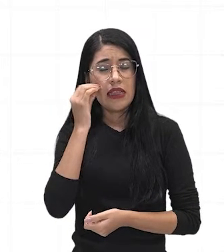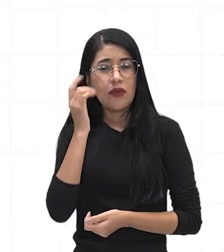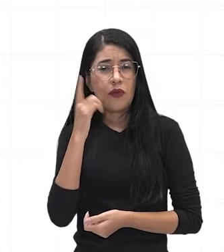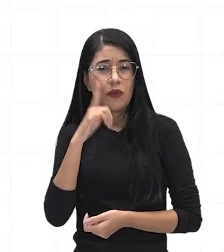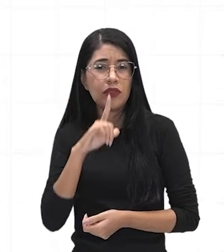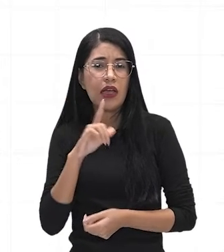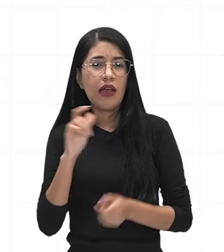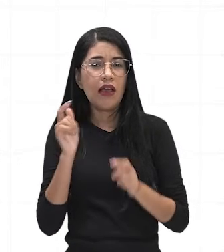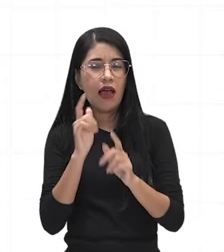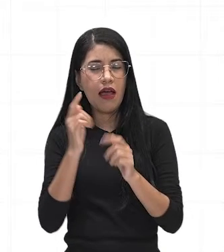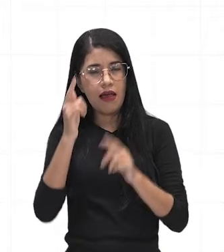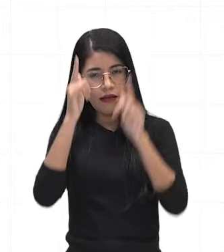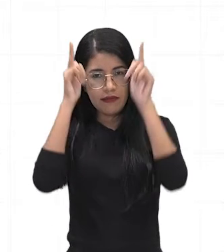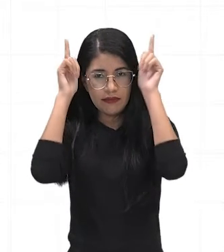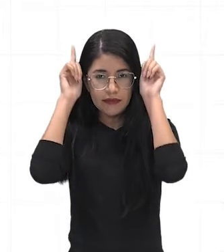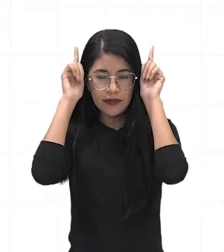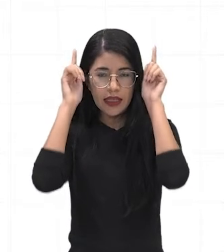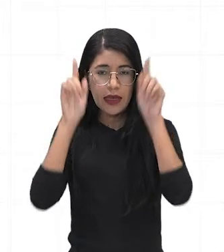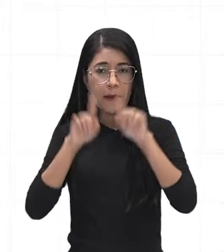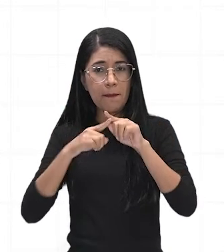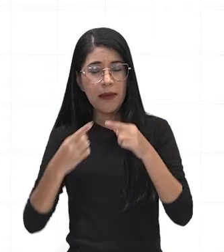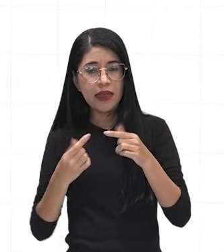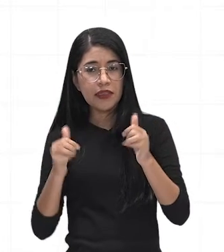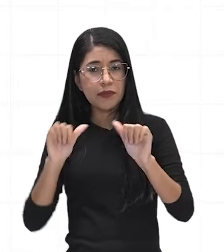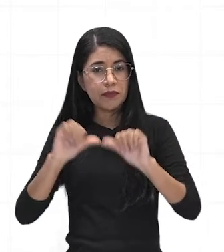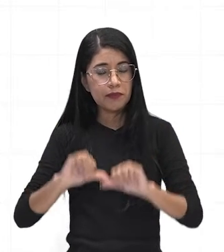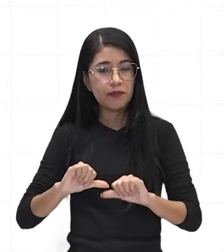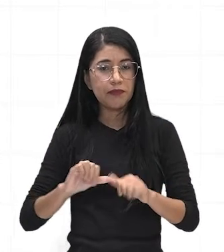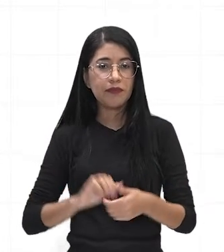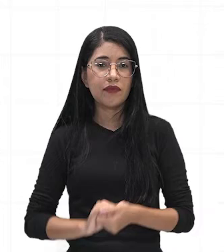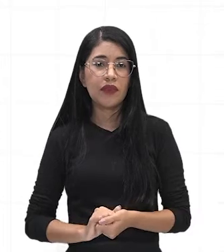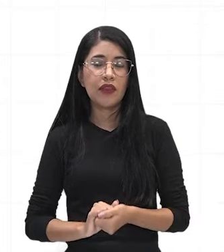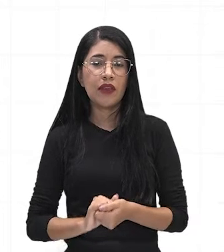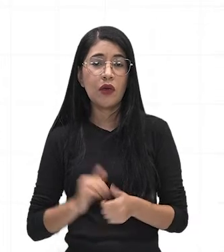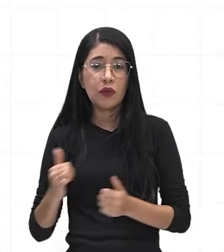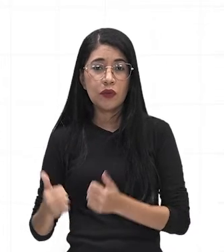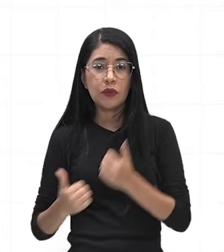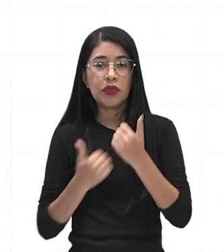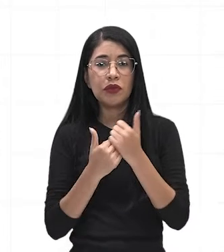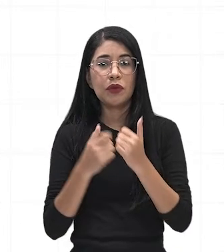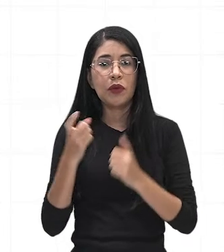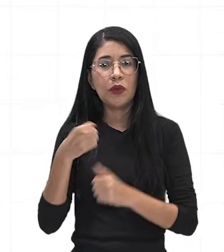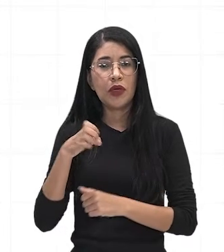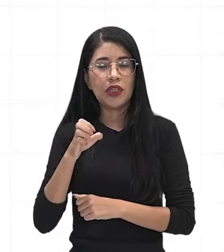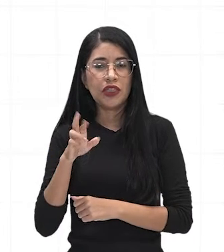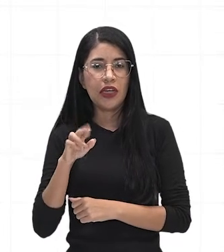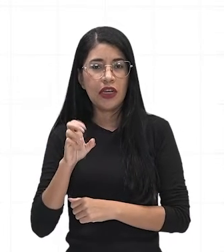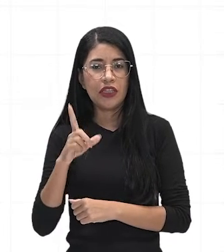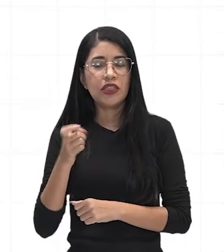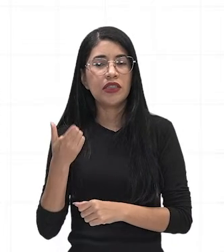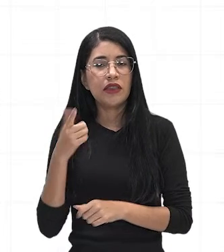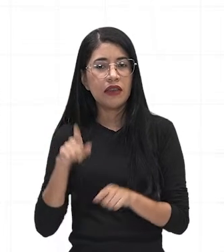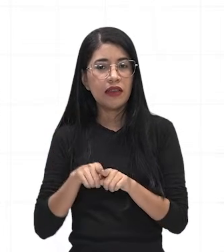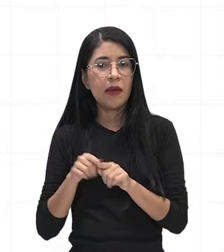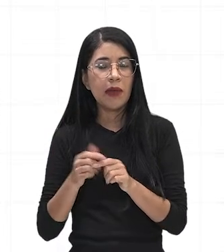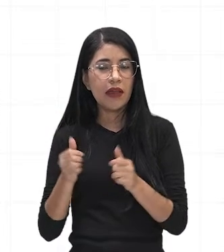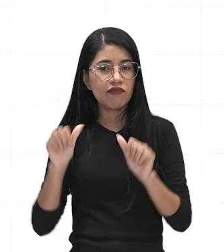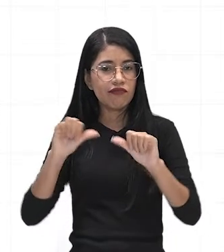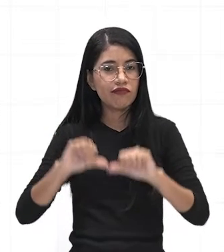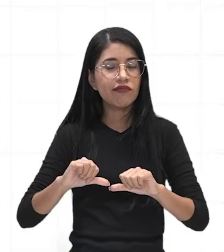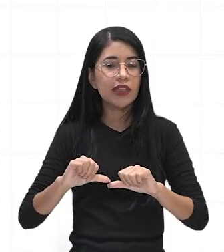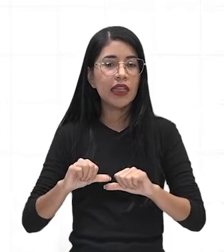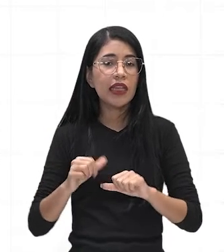Grécia. Ele foi, então, derrotado. Seu sucessor, o Xerxes, também foi vencido pelos gregos. O Império Persa